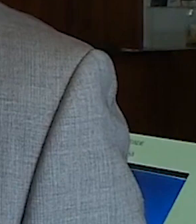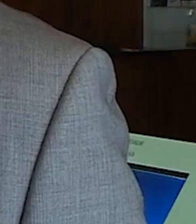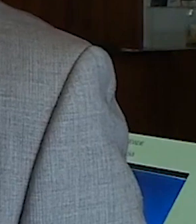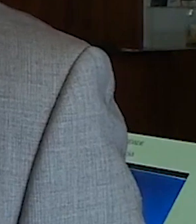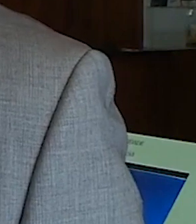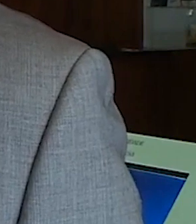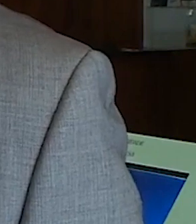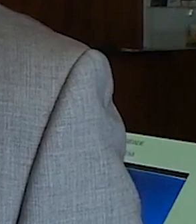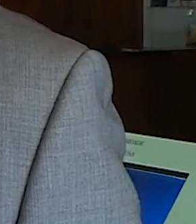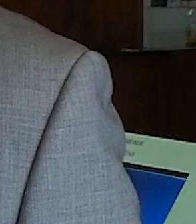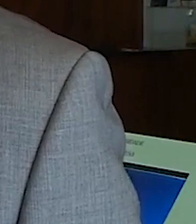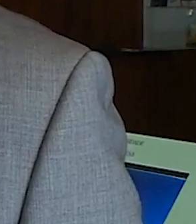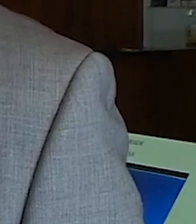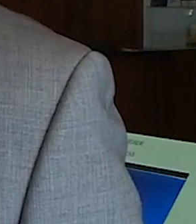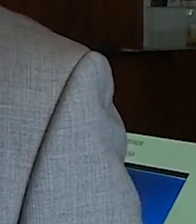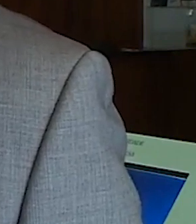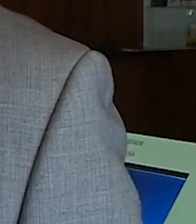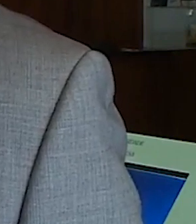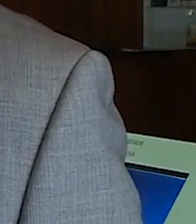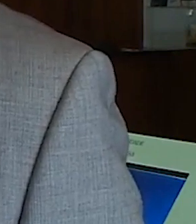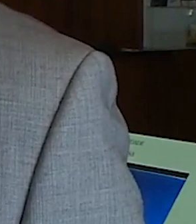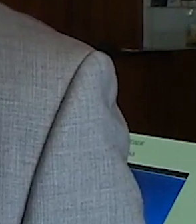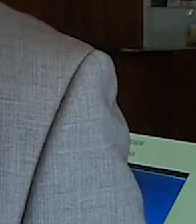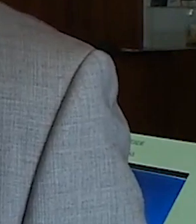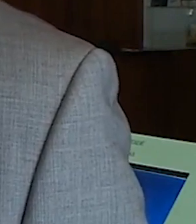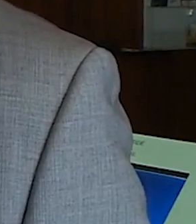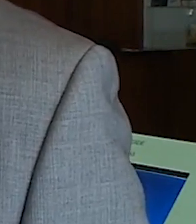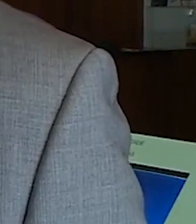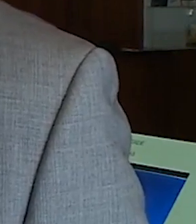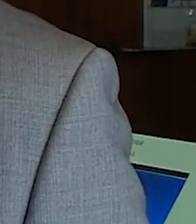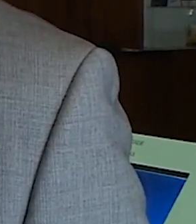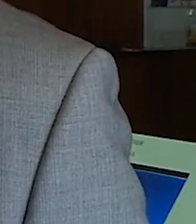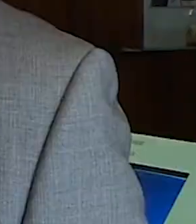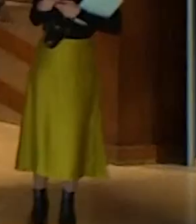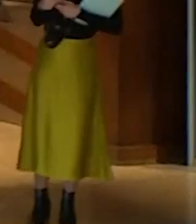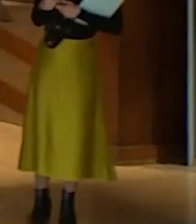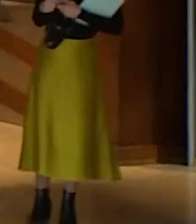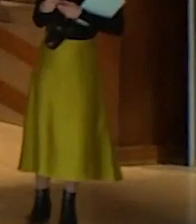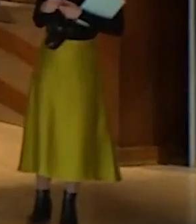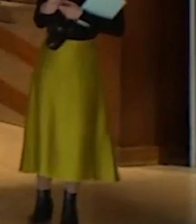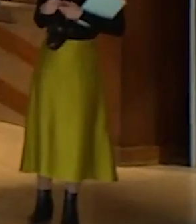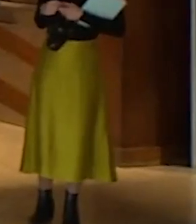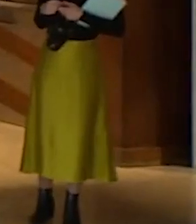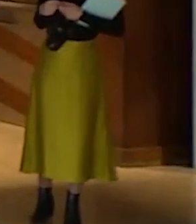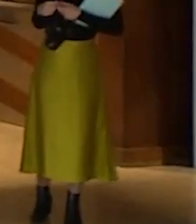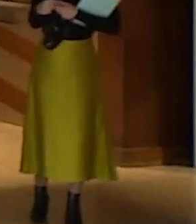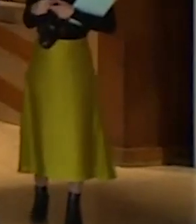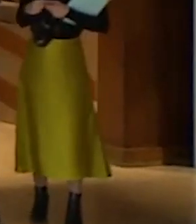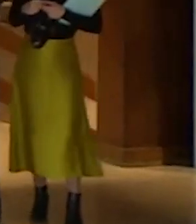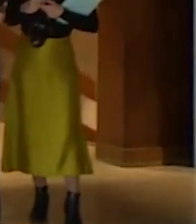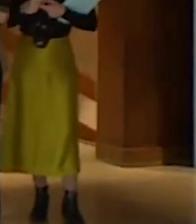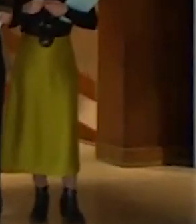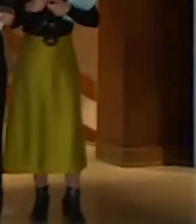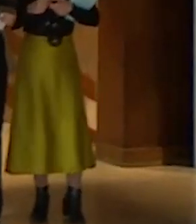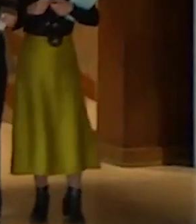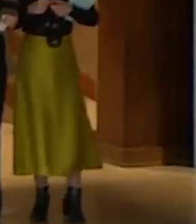em que a presença qualificada da voz da teologia na Academia Portuguesa é também um serviço à Igreja. Muslims and Jews and